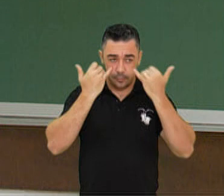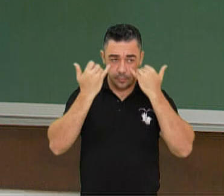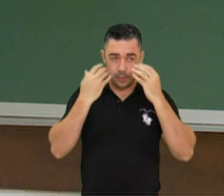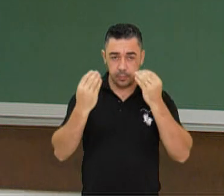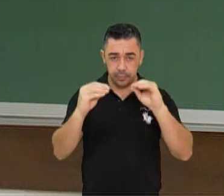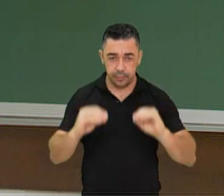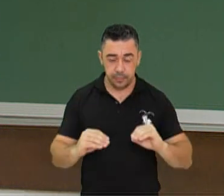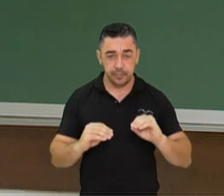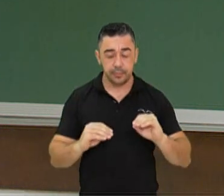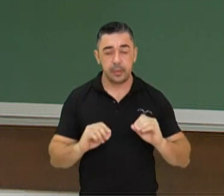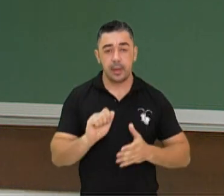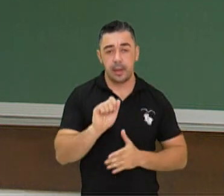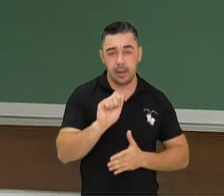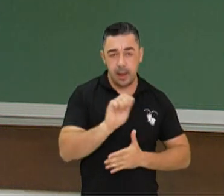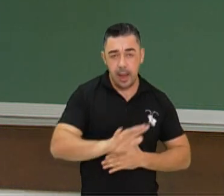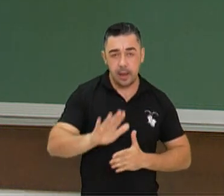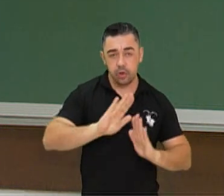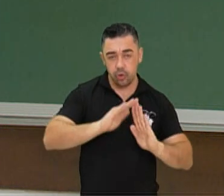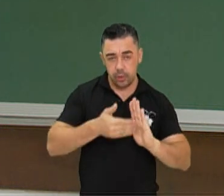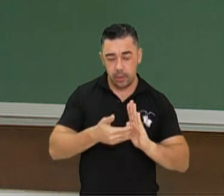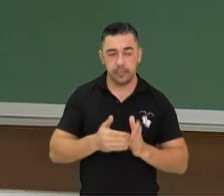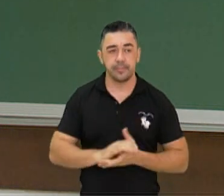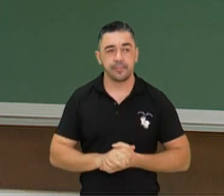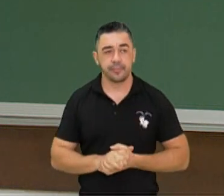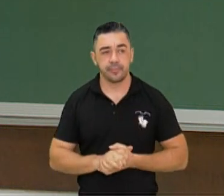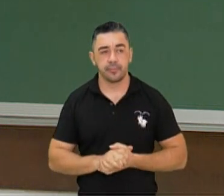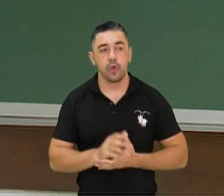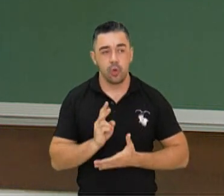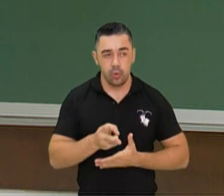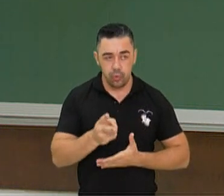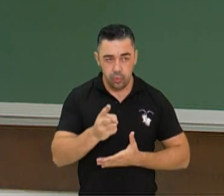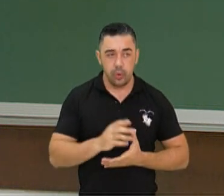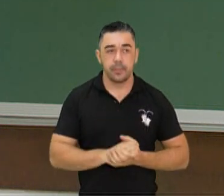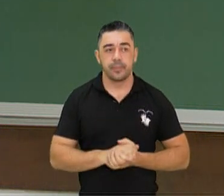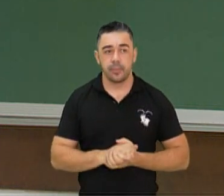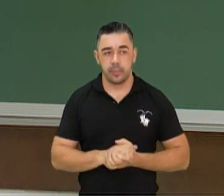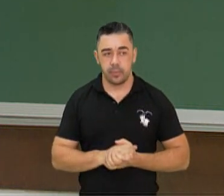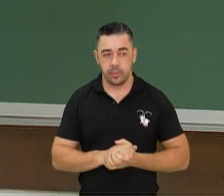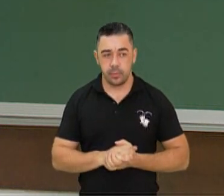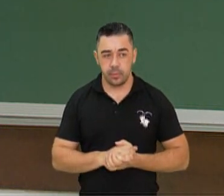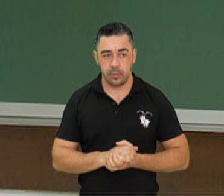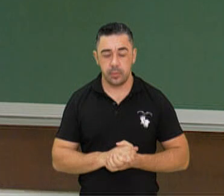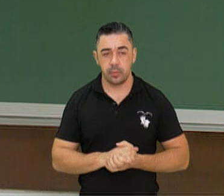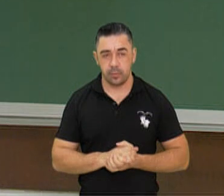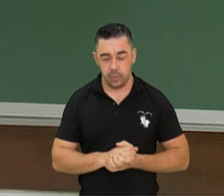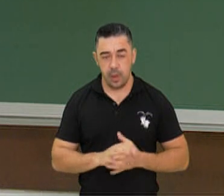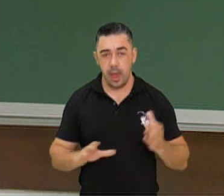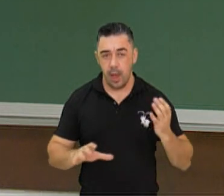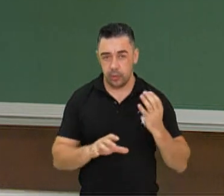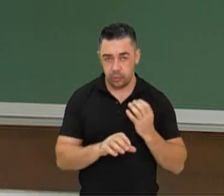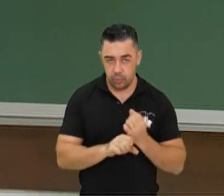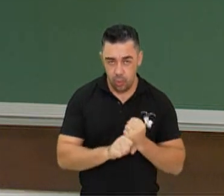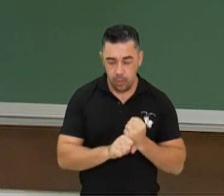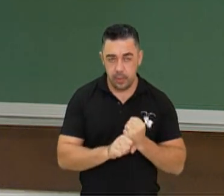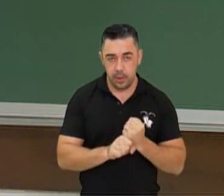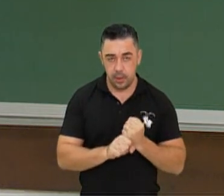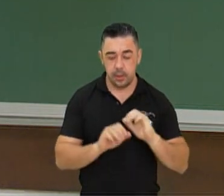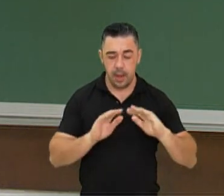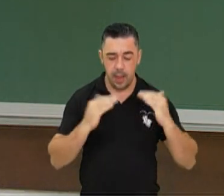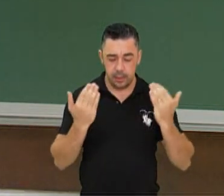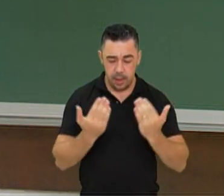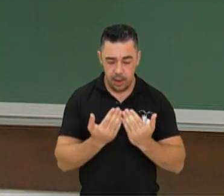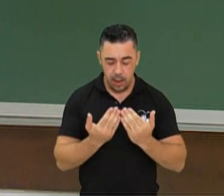o que é a área total desse tronco. Então, continuando, né, aqui a gente sabe que a área total é a soma das